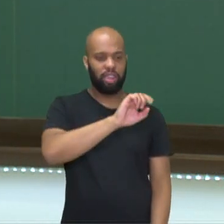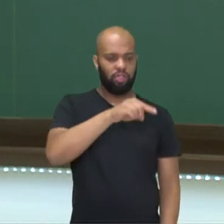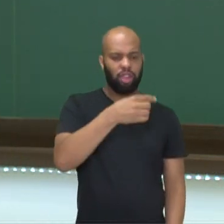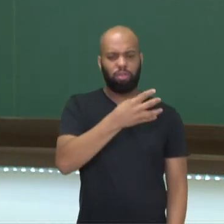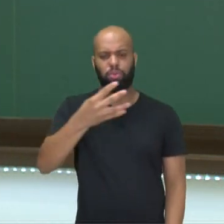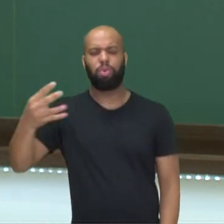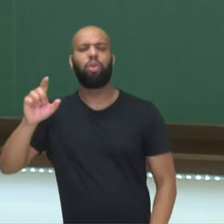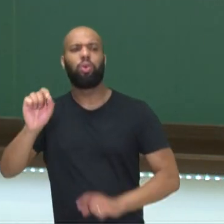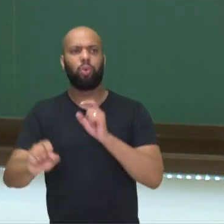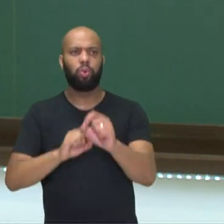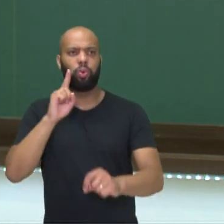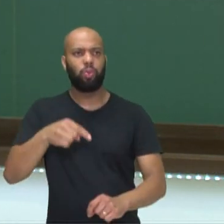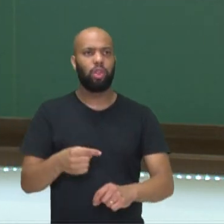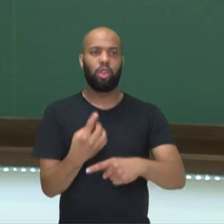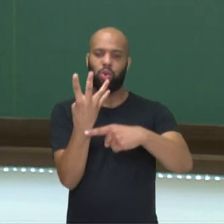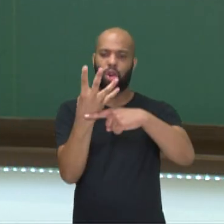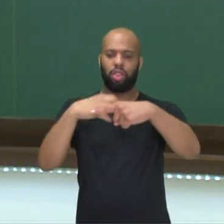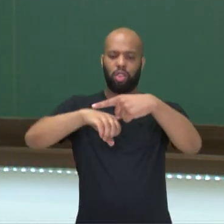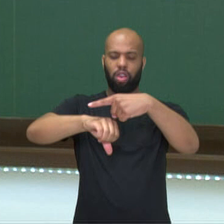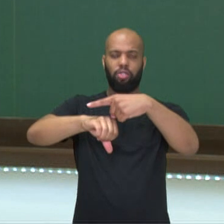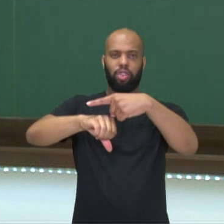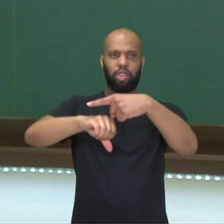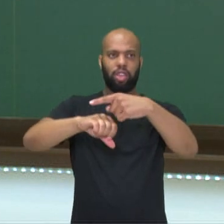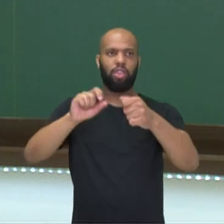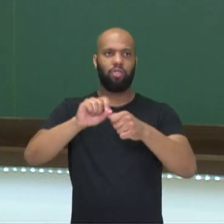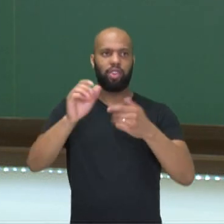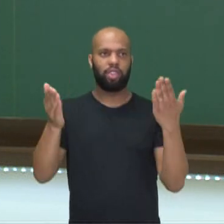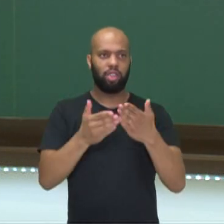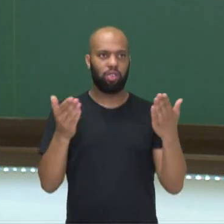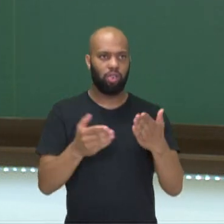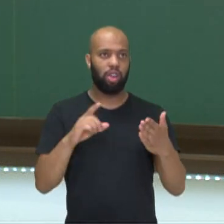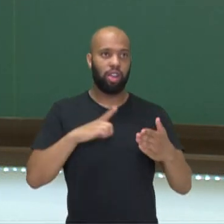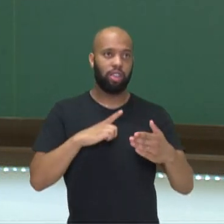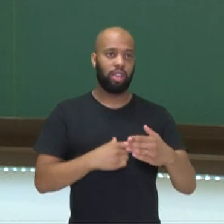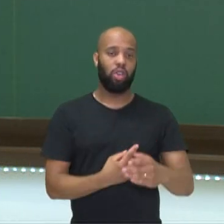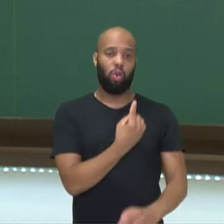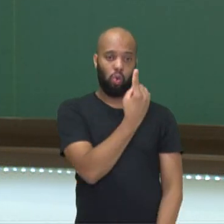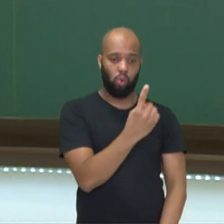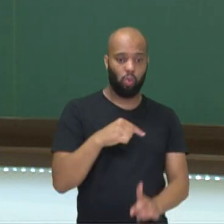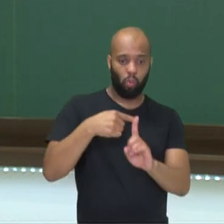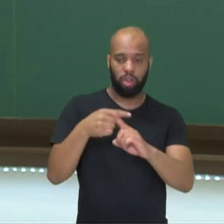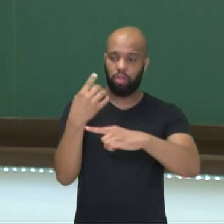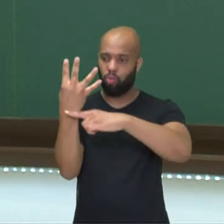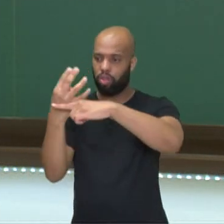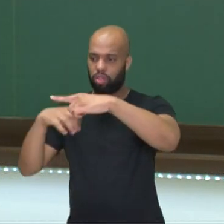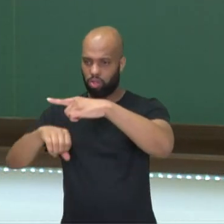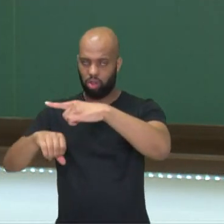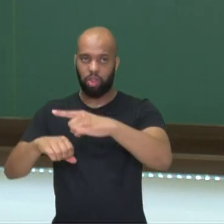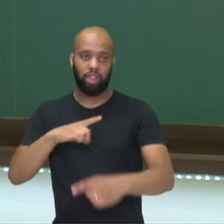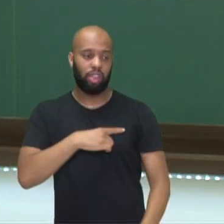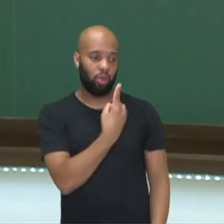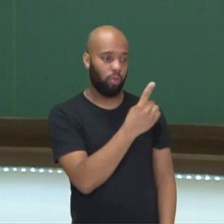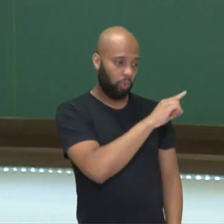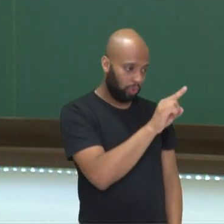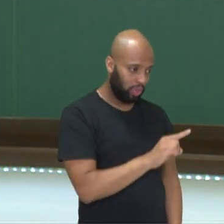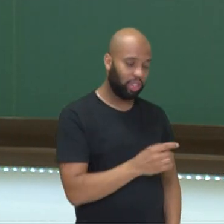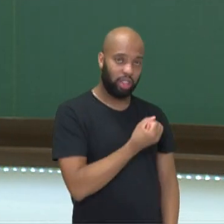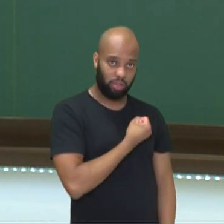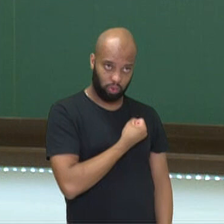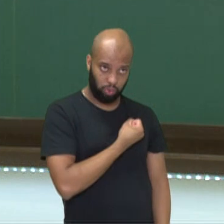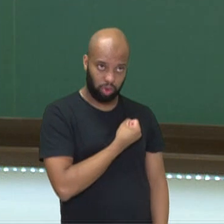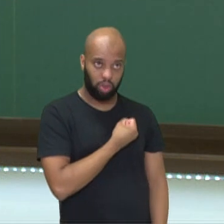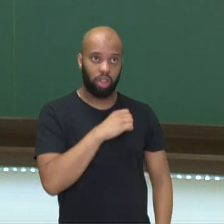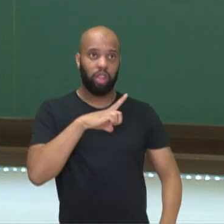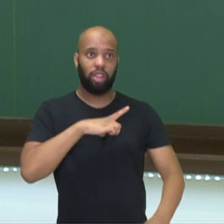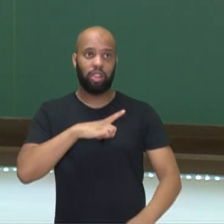0,444 vai ser o quê? 4 sobre 9. Aí é só você somar. 1 com 4 nonos. 1 inteiro é 9 nonos, e